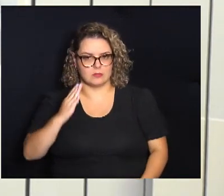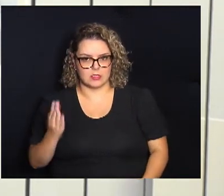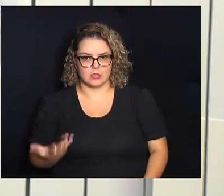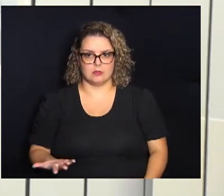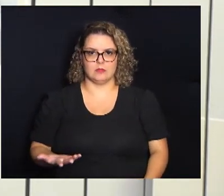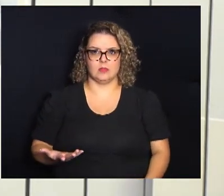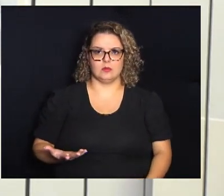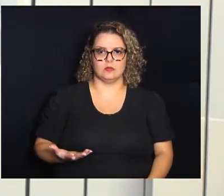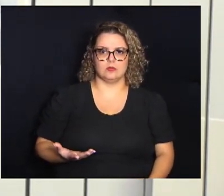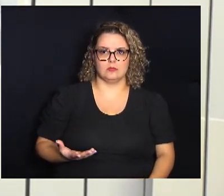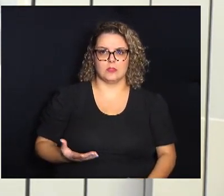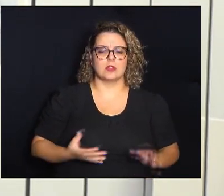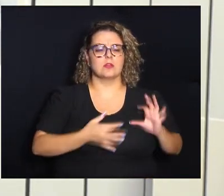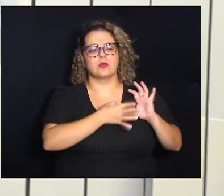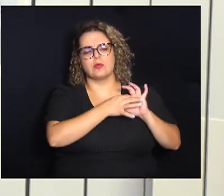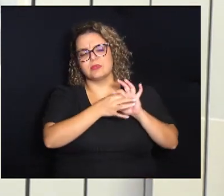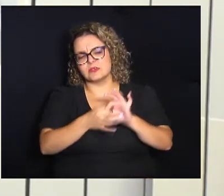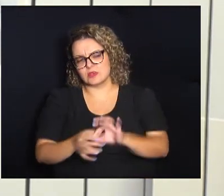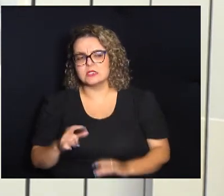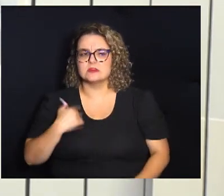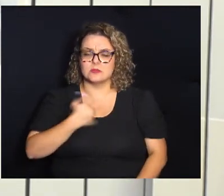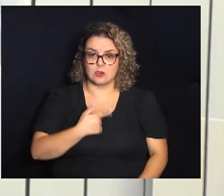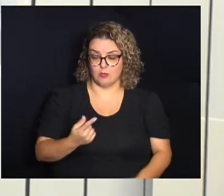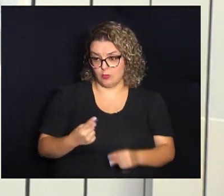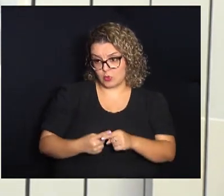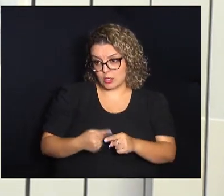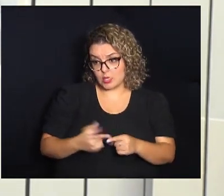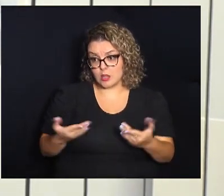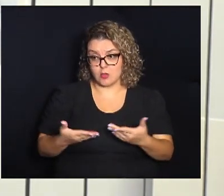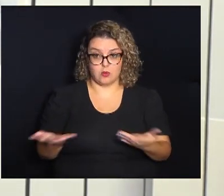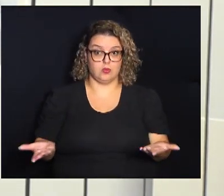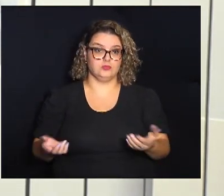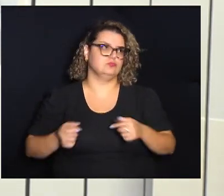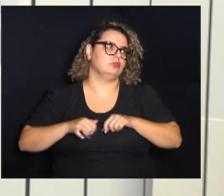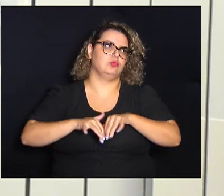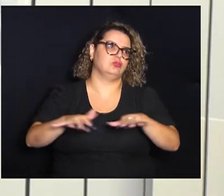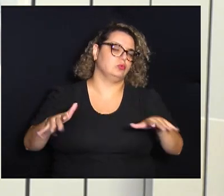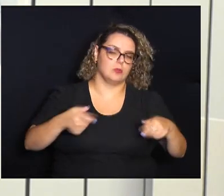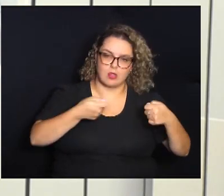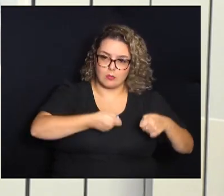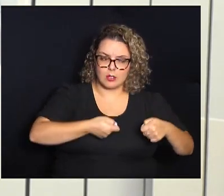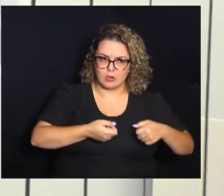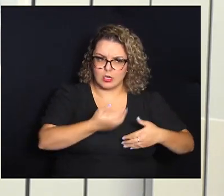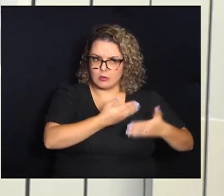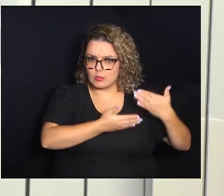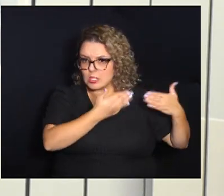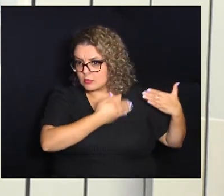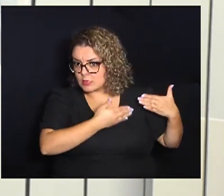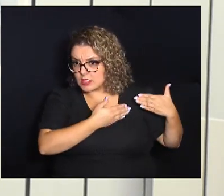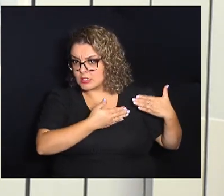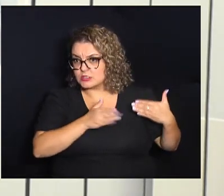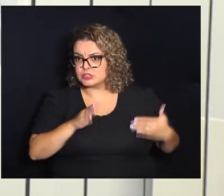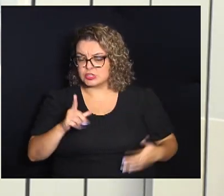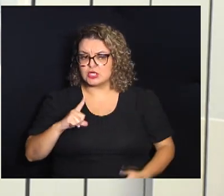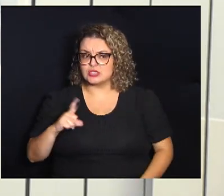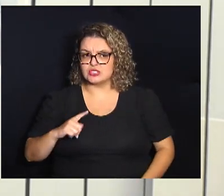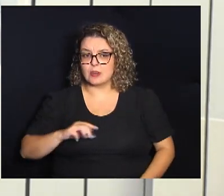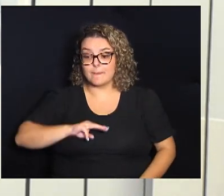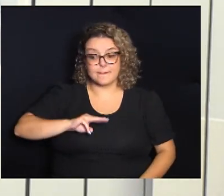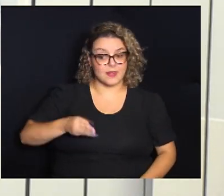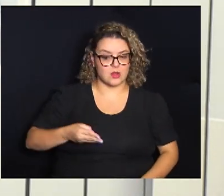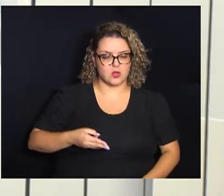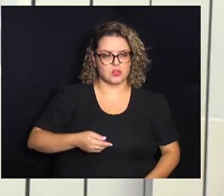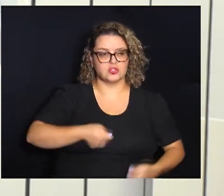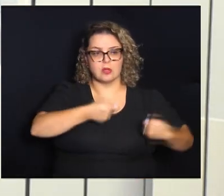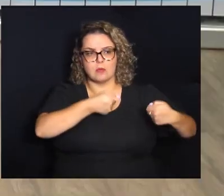dê uma contextualização, porque hoje é uma febre, né? Mas no passado nós já tínhamos aí milhões de apostadores. Como é